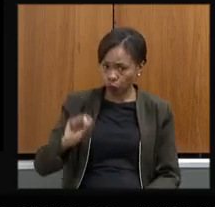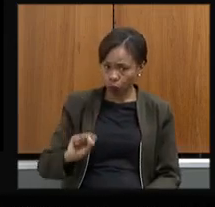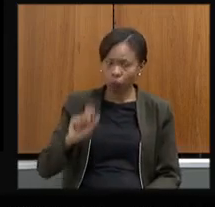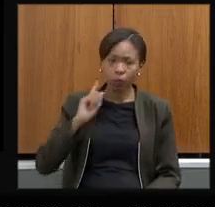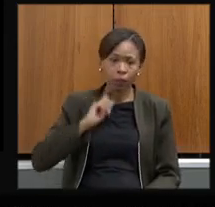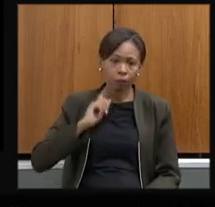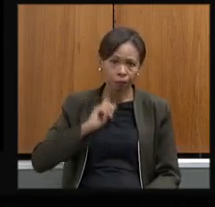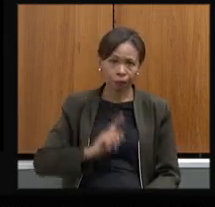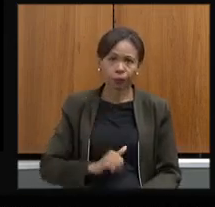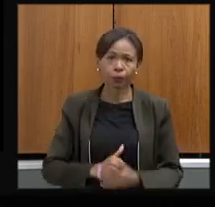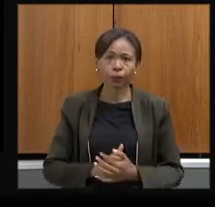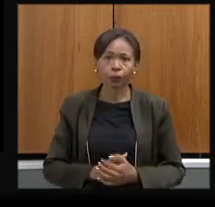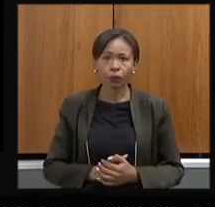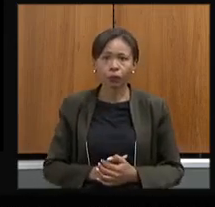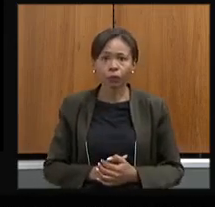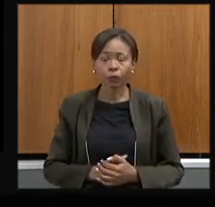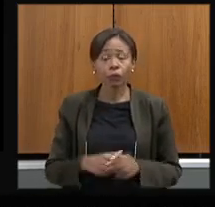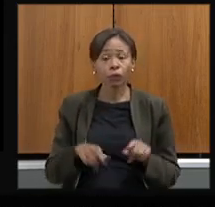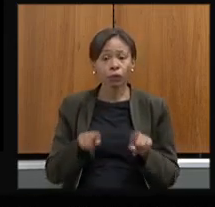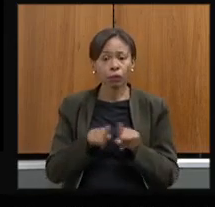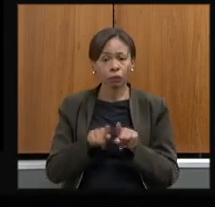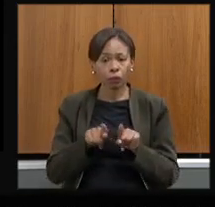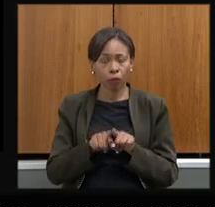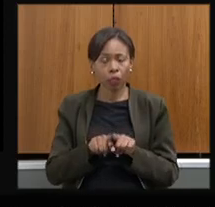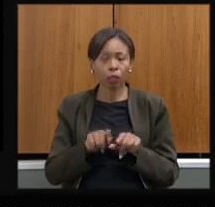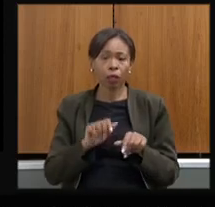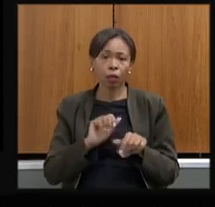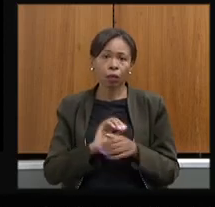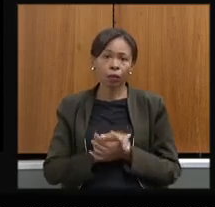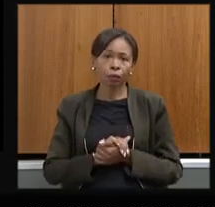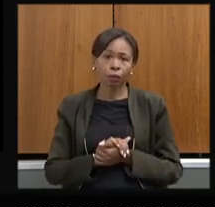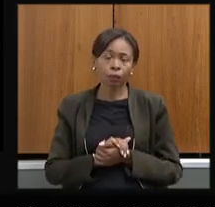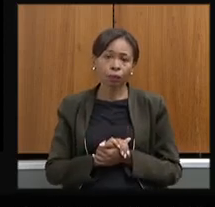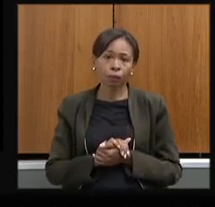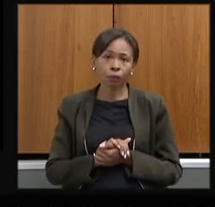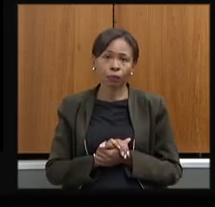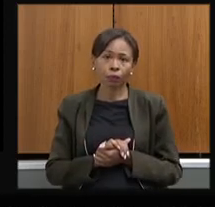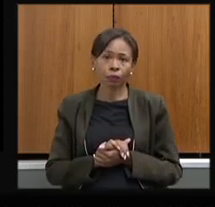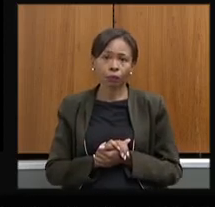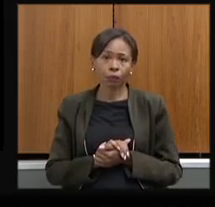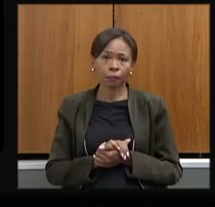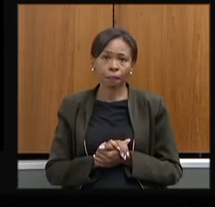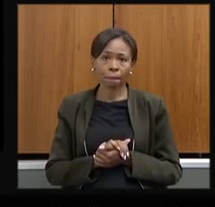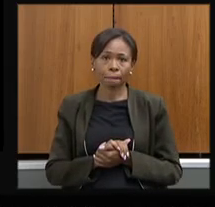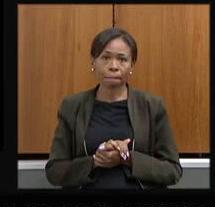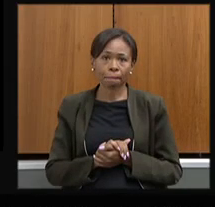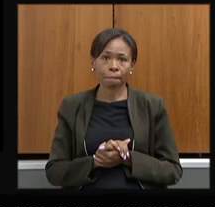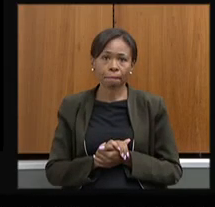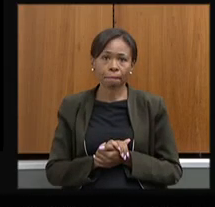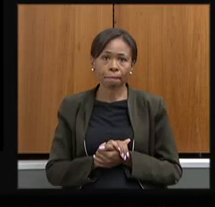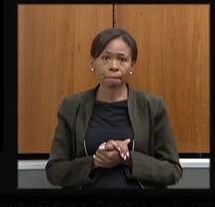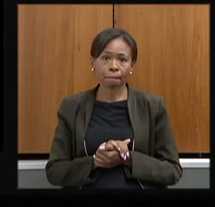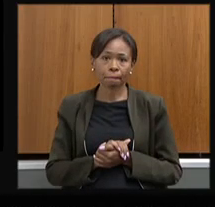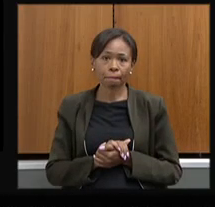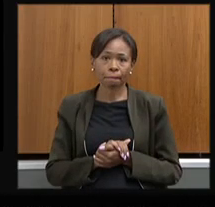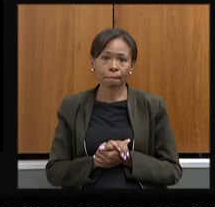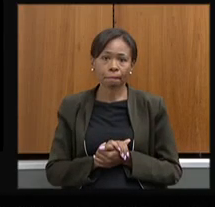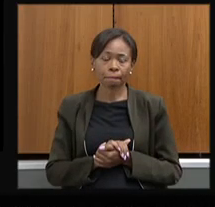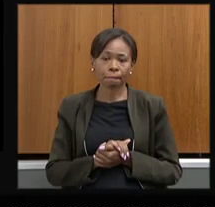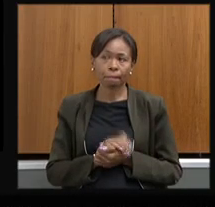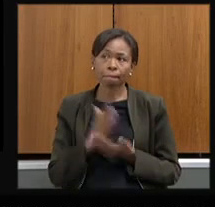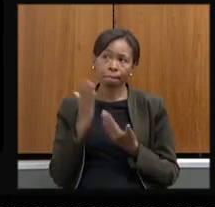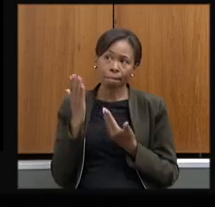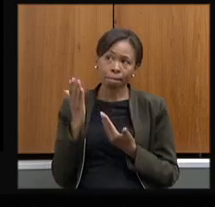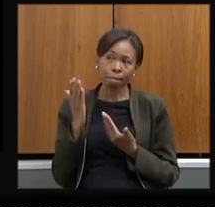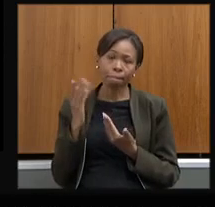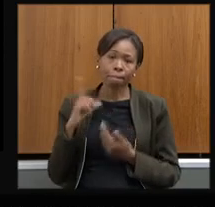Estado Além disso falando de pandemia pode passar por favor e nós temos o nosso